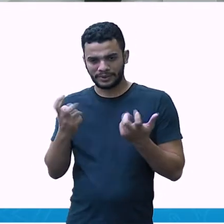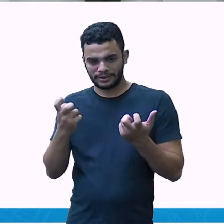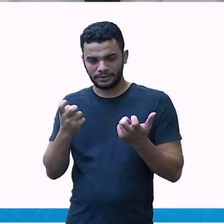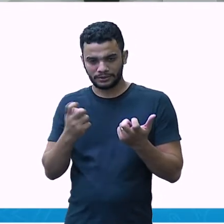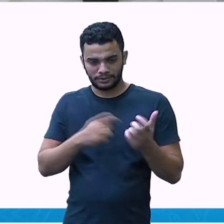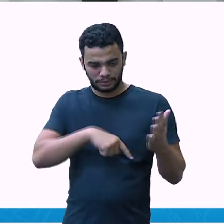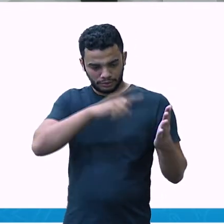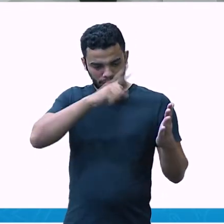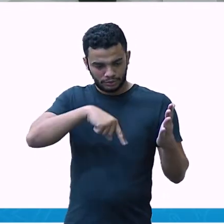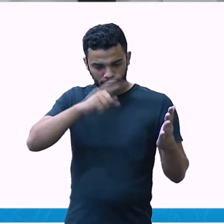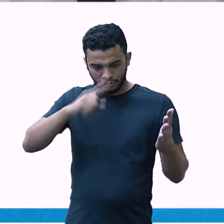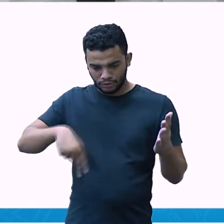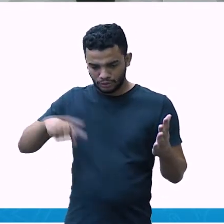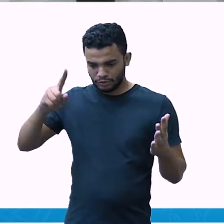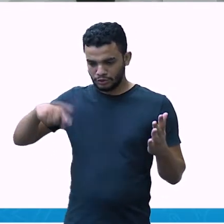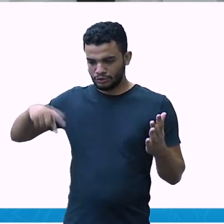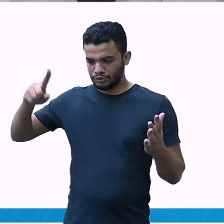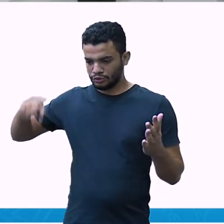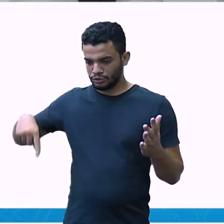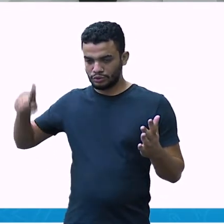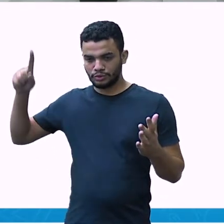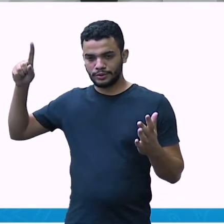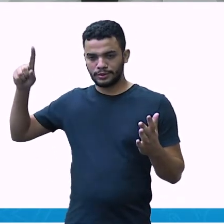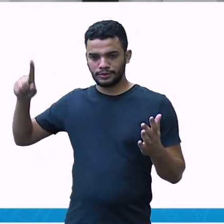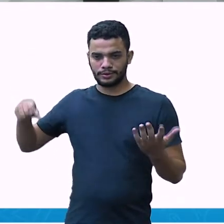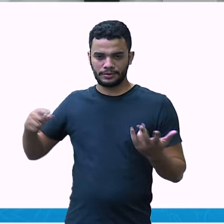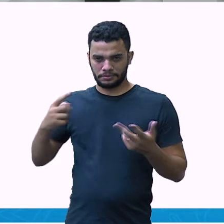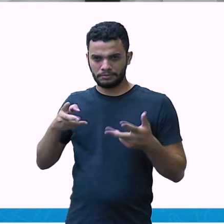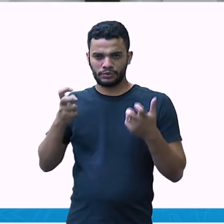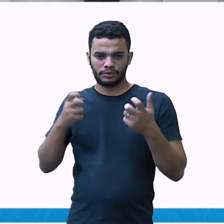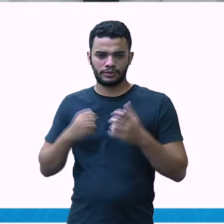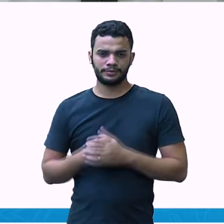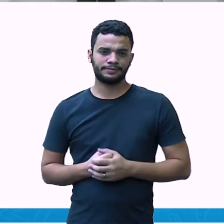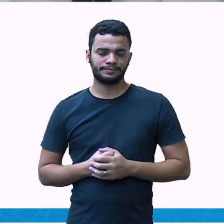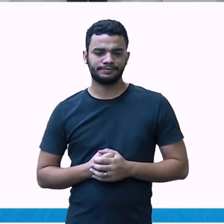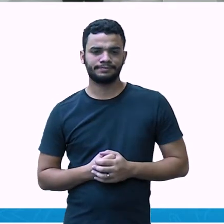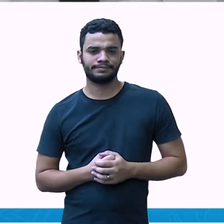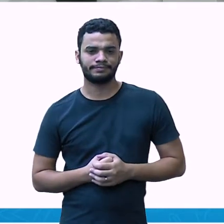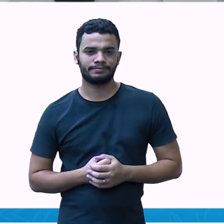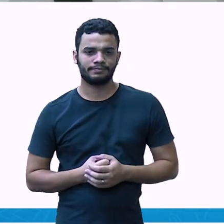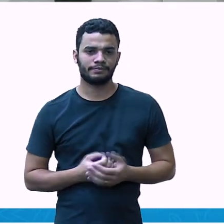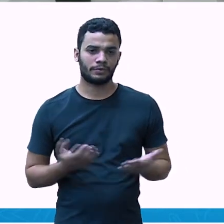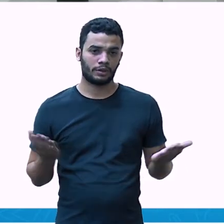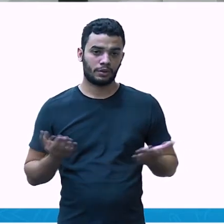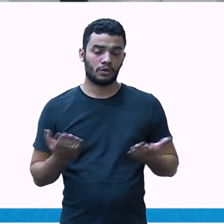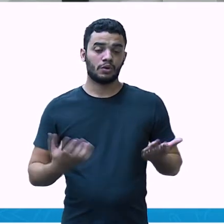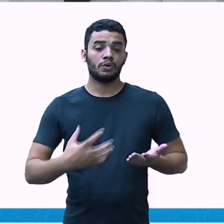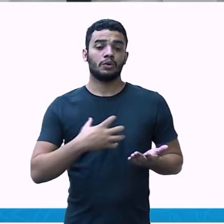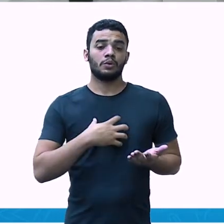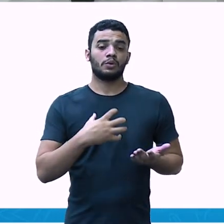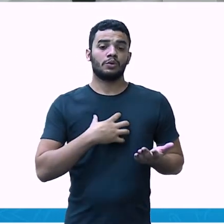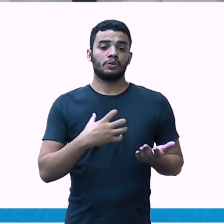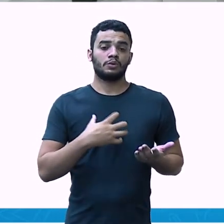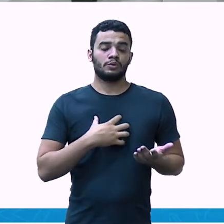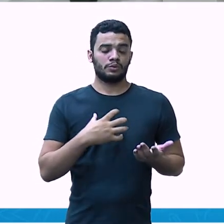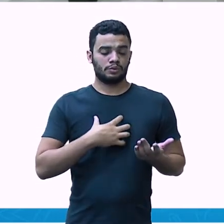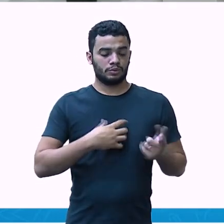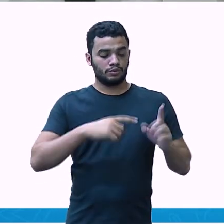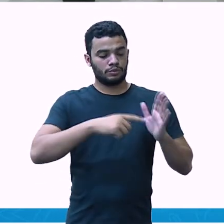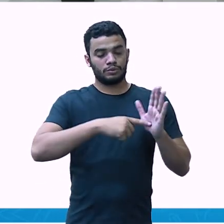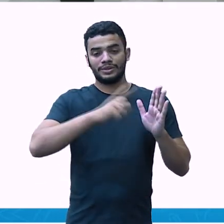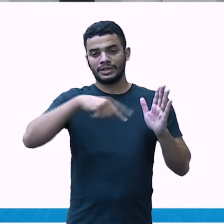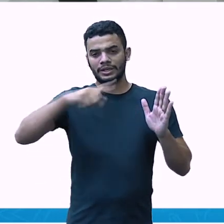consegue inserir outras informações. Muito bem. O próximo gráfico é o